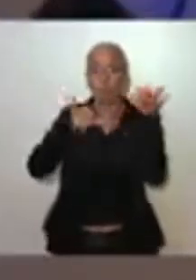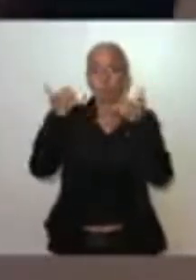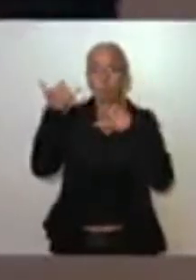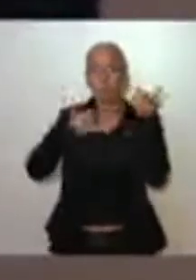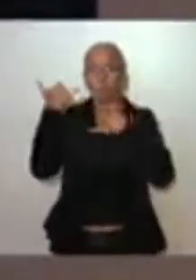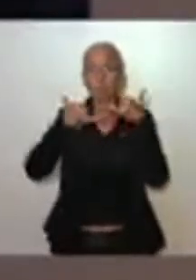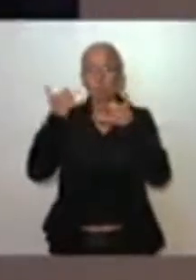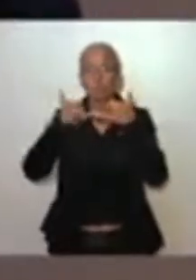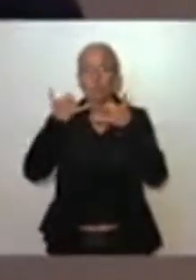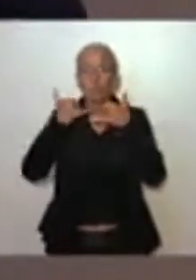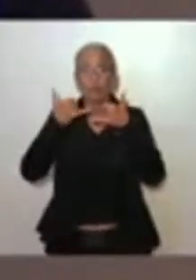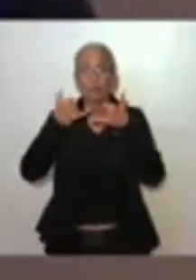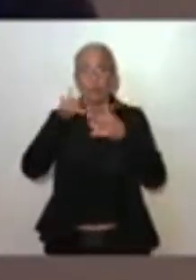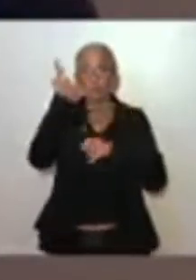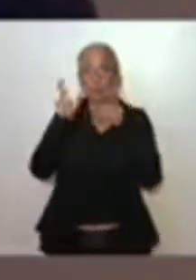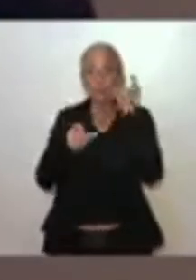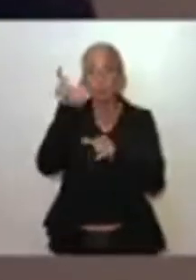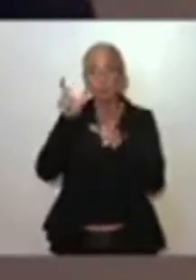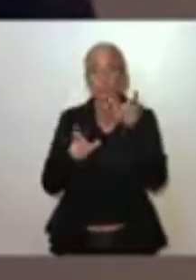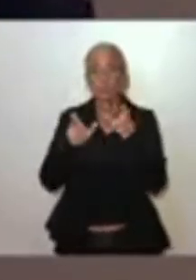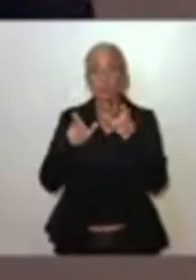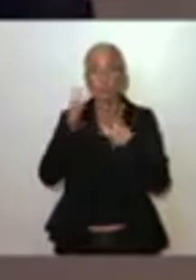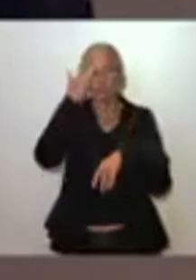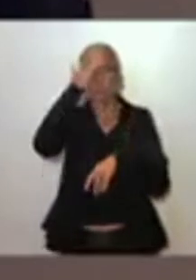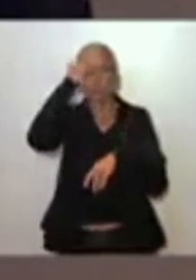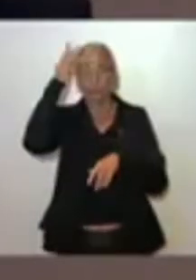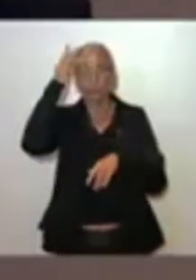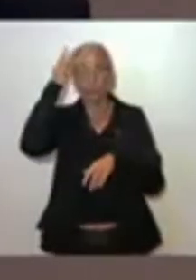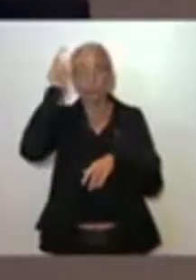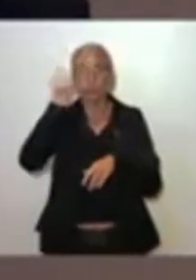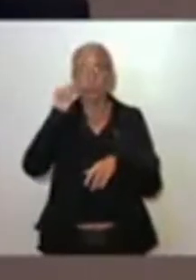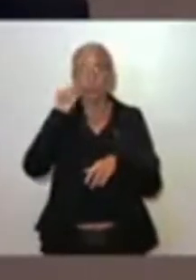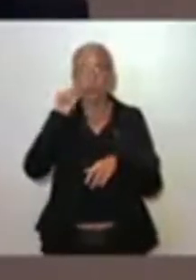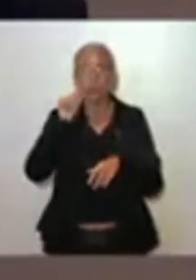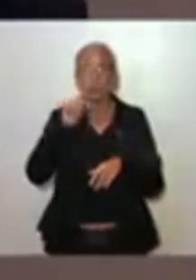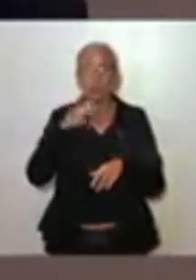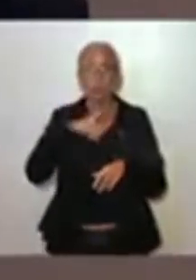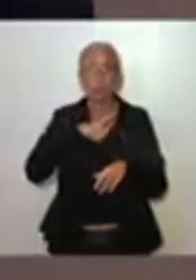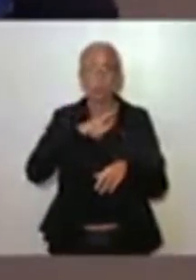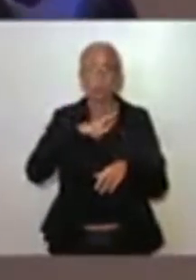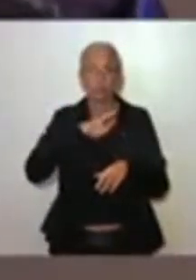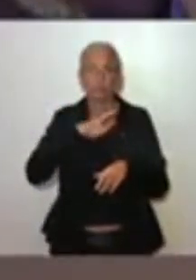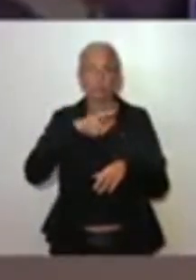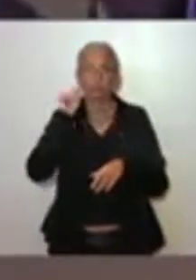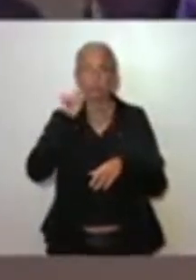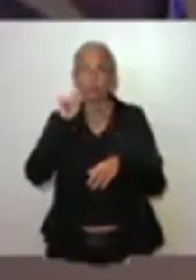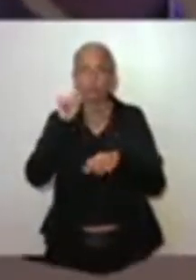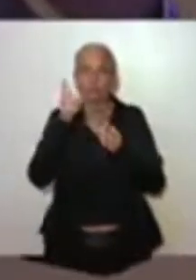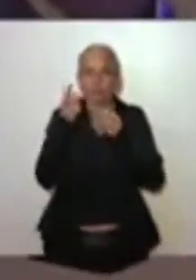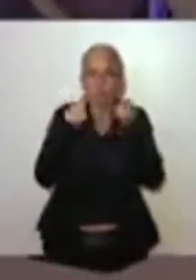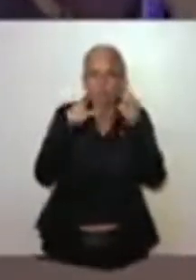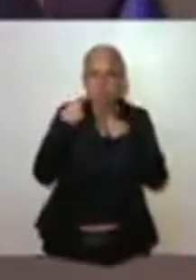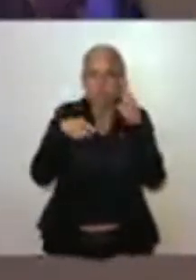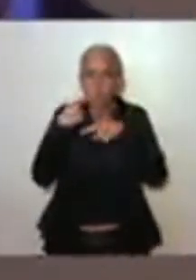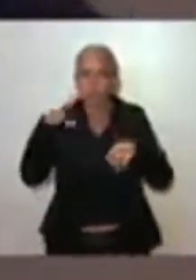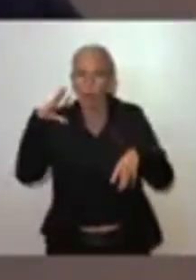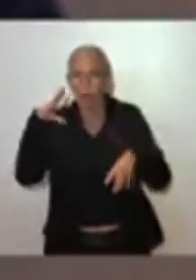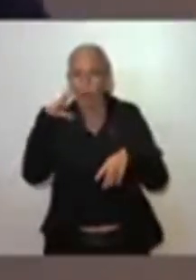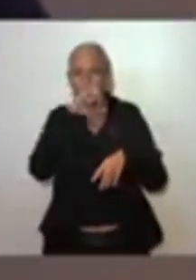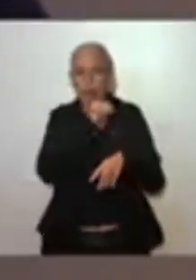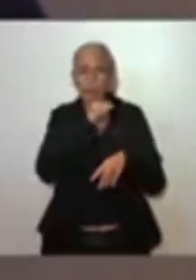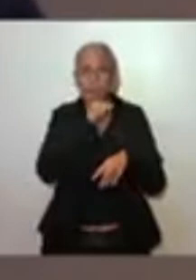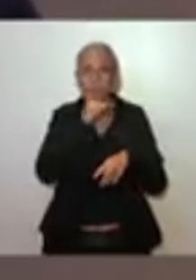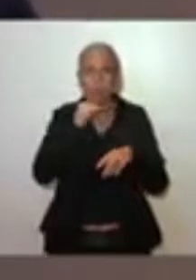dados e instruções humanas Eles apenas têm uma capacidade de processar uma quantidade maior de informações